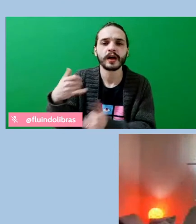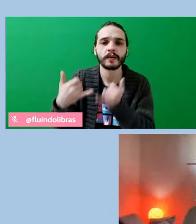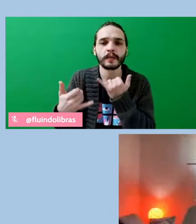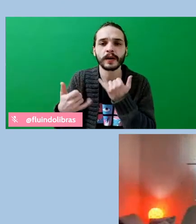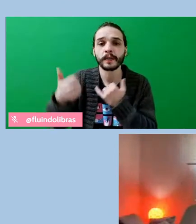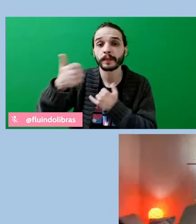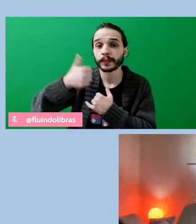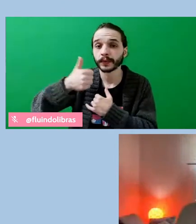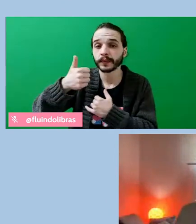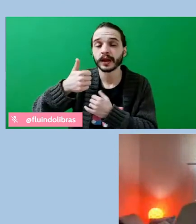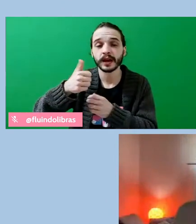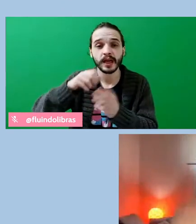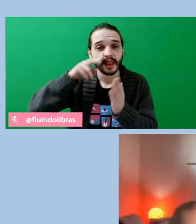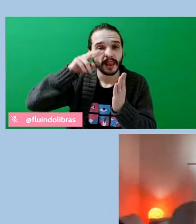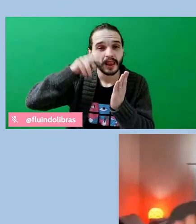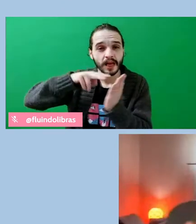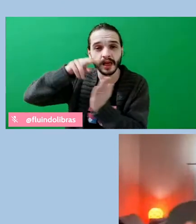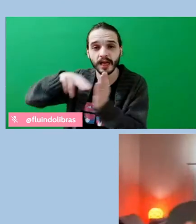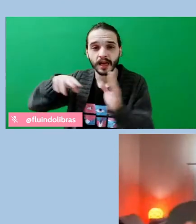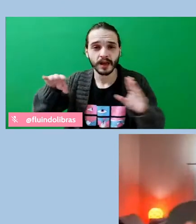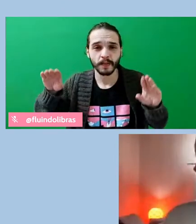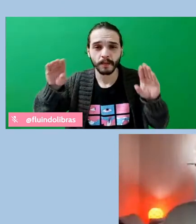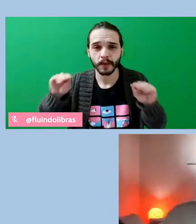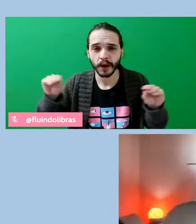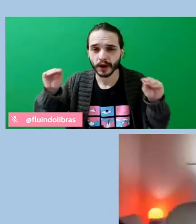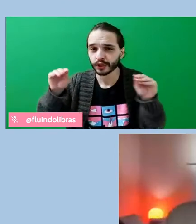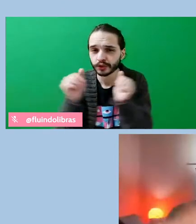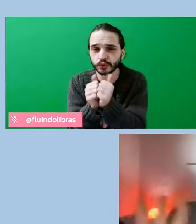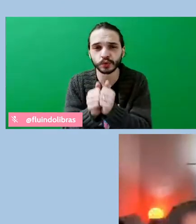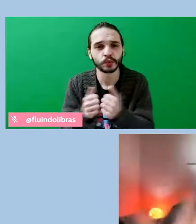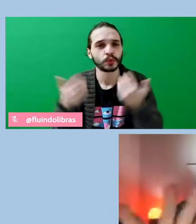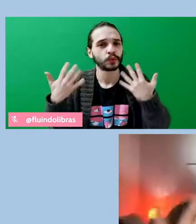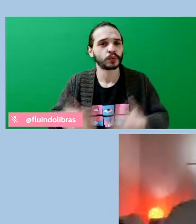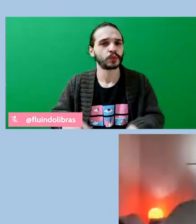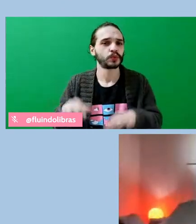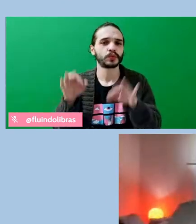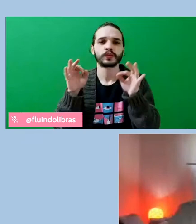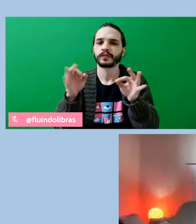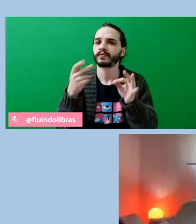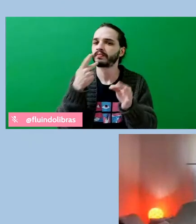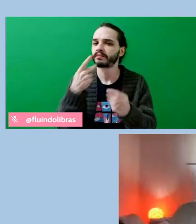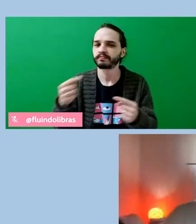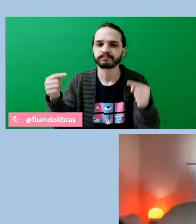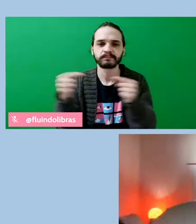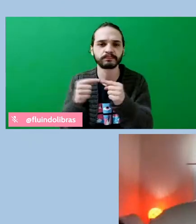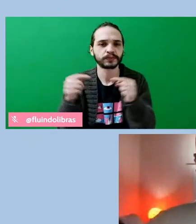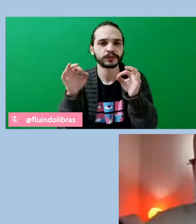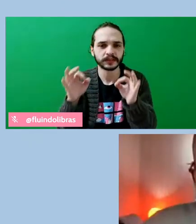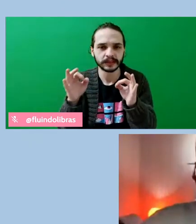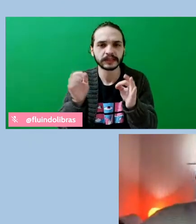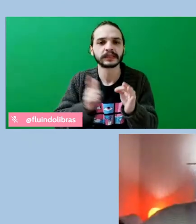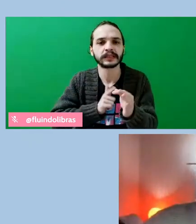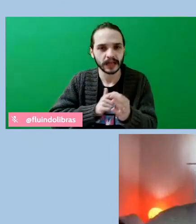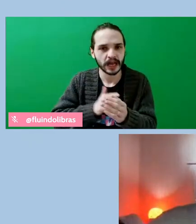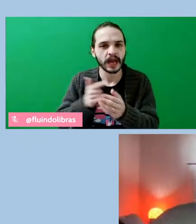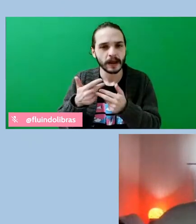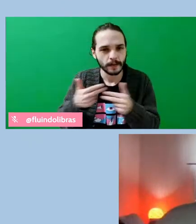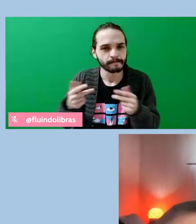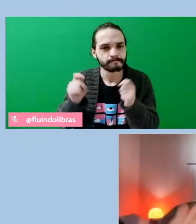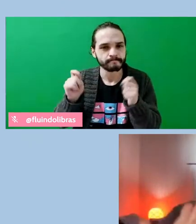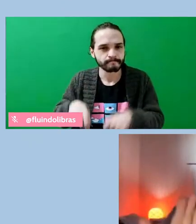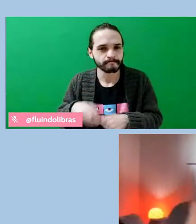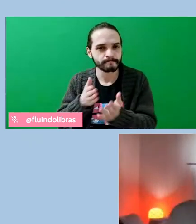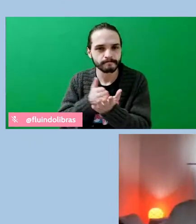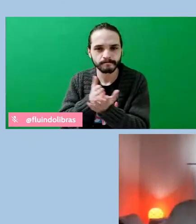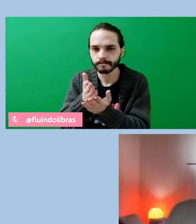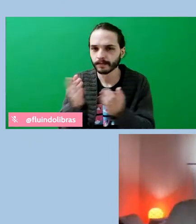elas foi. Quando a gente falou, não, acho que é esse o caminho, realmente. Tem alguma coisa aí acontecendo nessa sobreposição de vocês